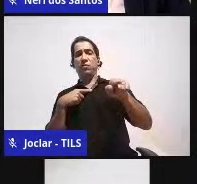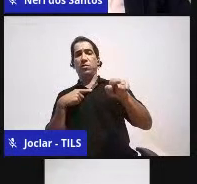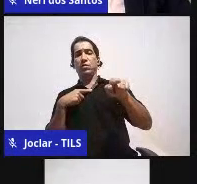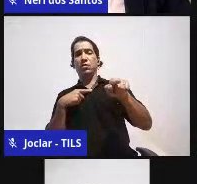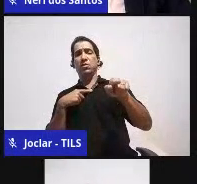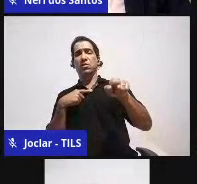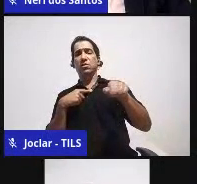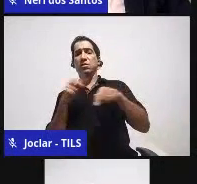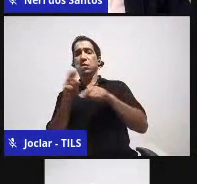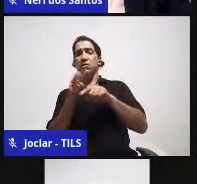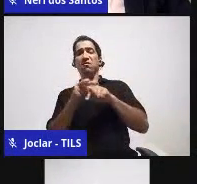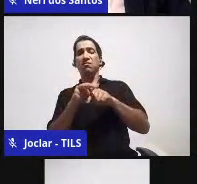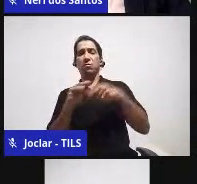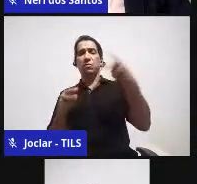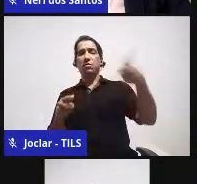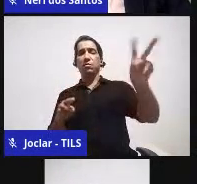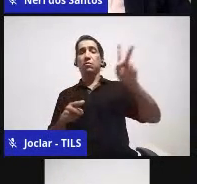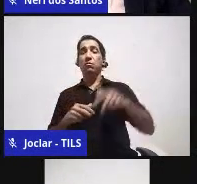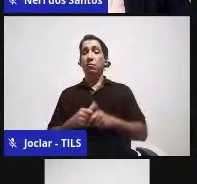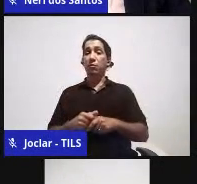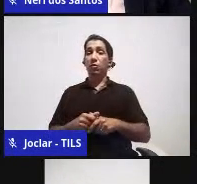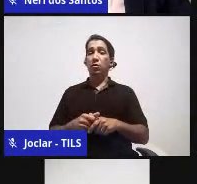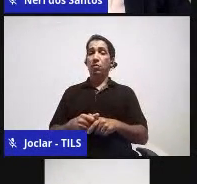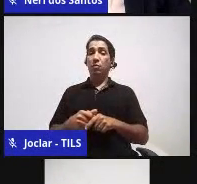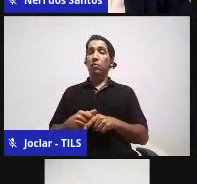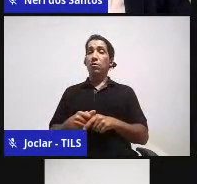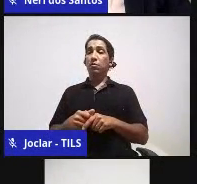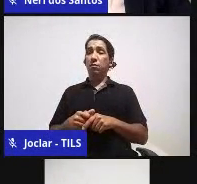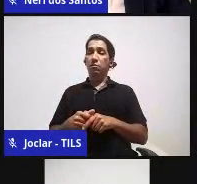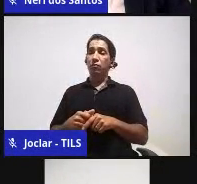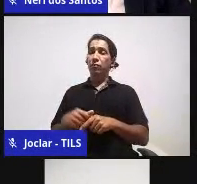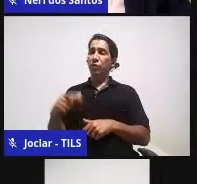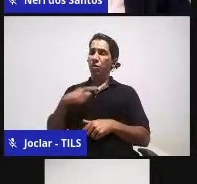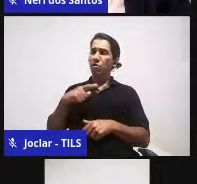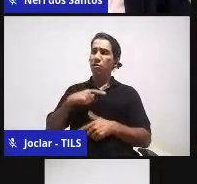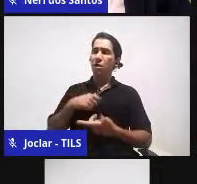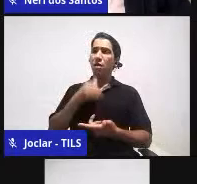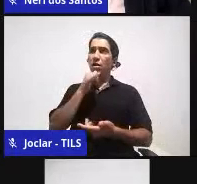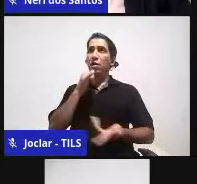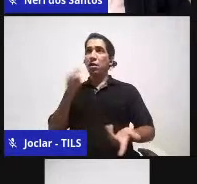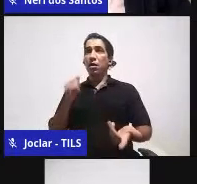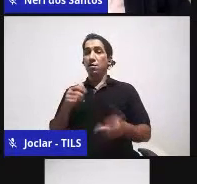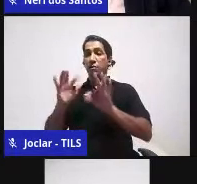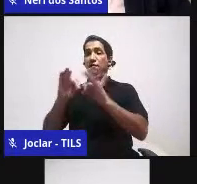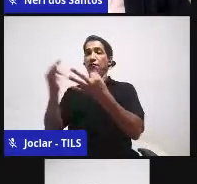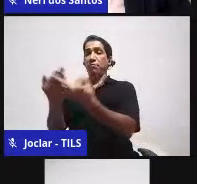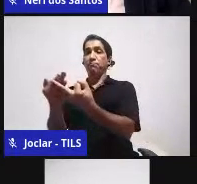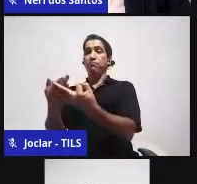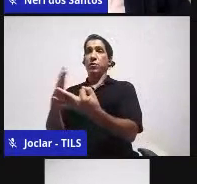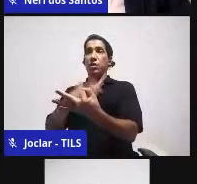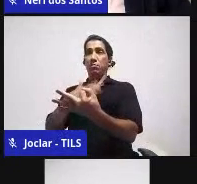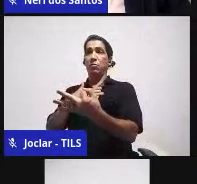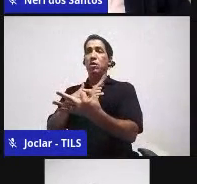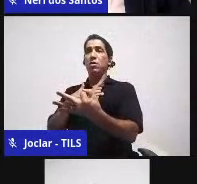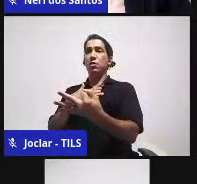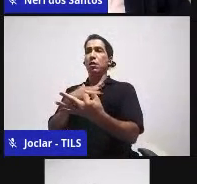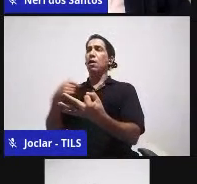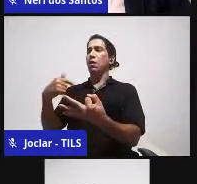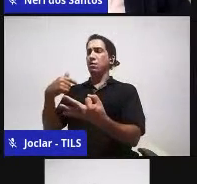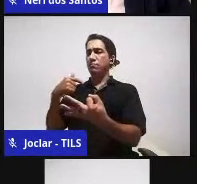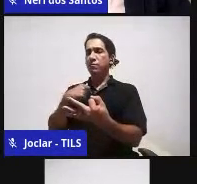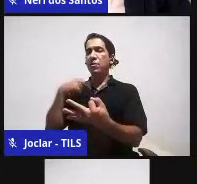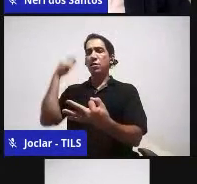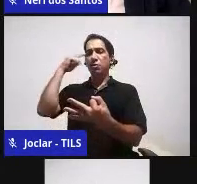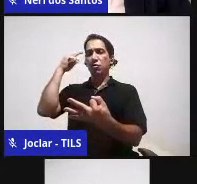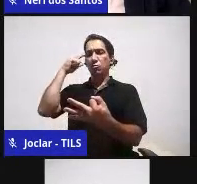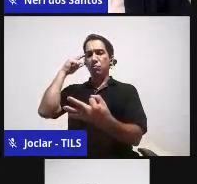explicando muito sobre isso, assim, se for para minha família, aí eu sou coletivo, mas se for para o outro, para o meu vizinho, para os outros, aí a coisa muda